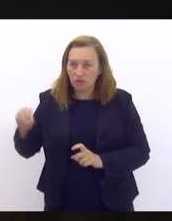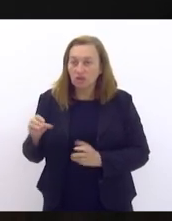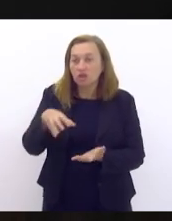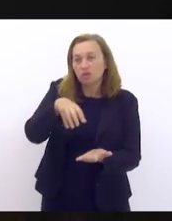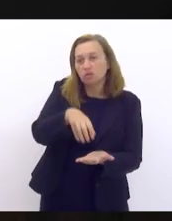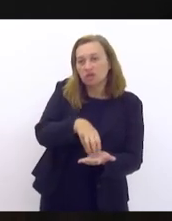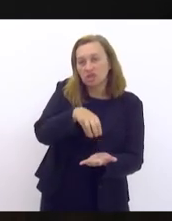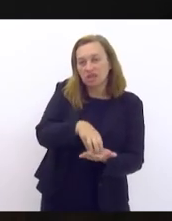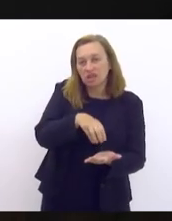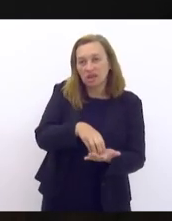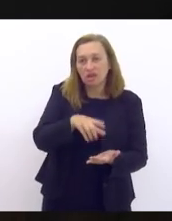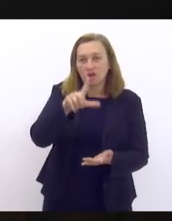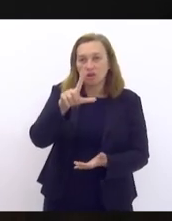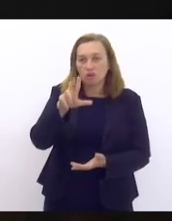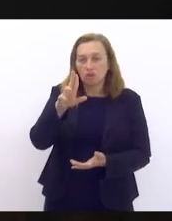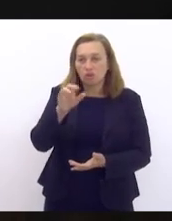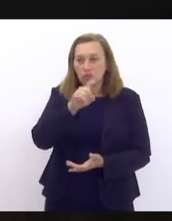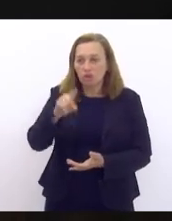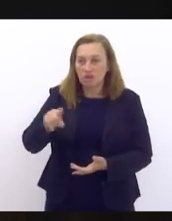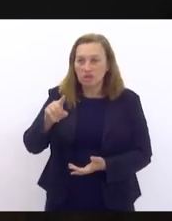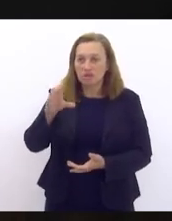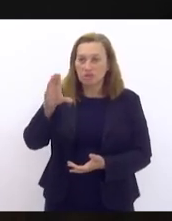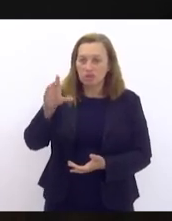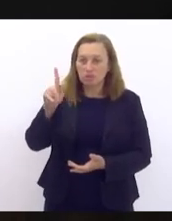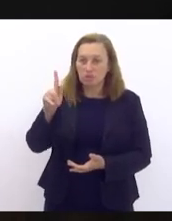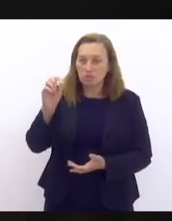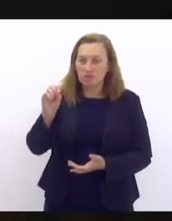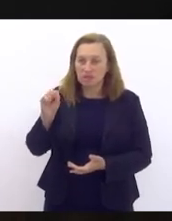Centro Luiz Gonzaga de Tradições.